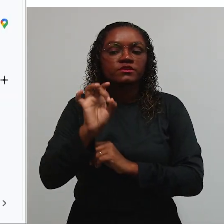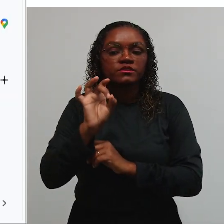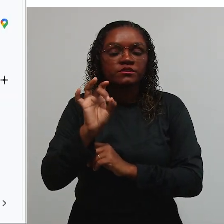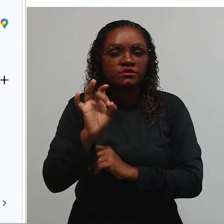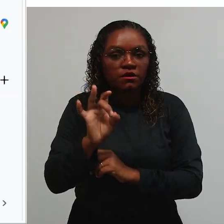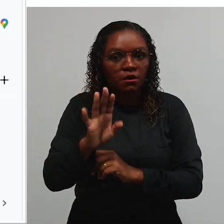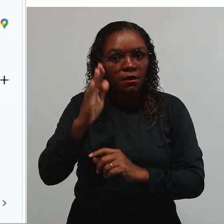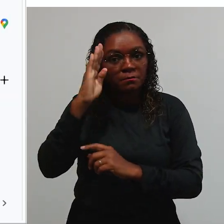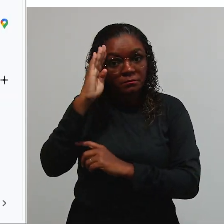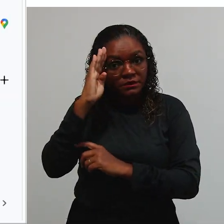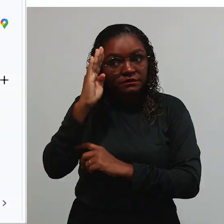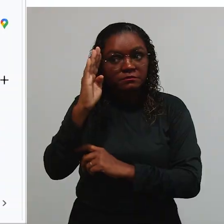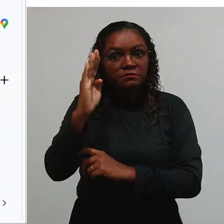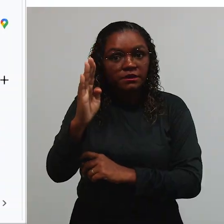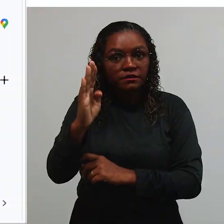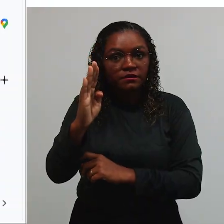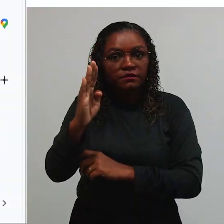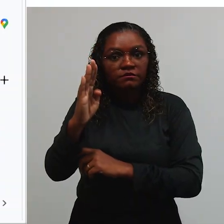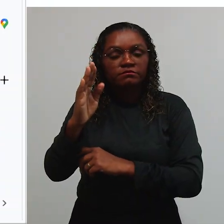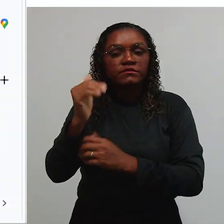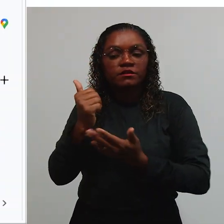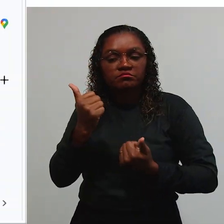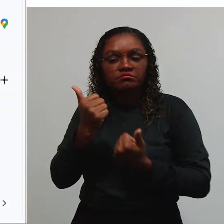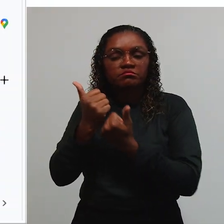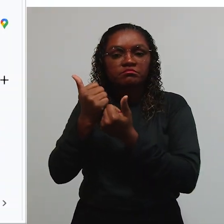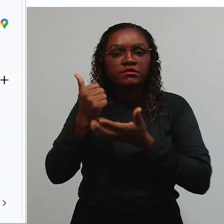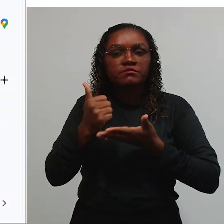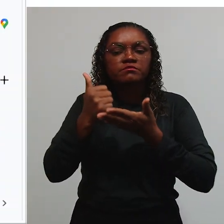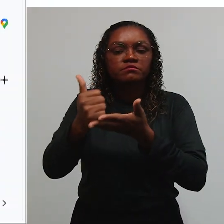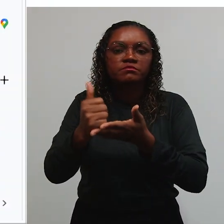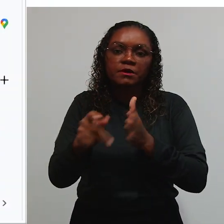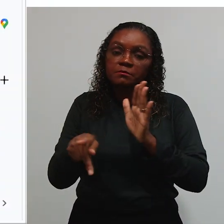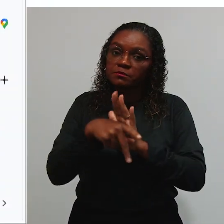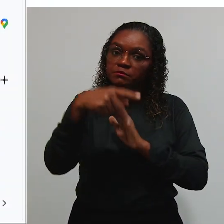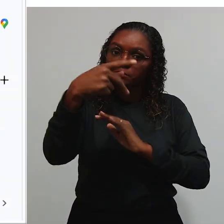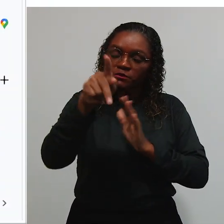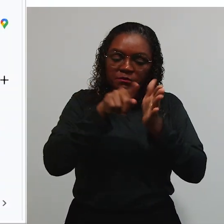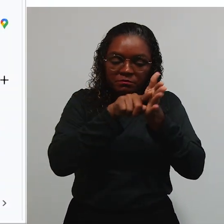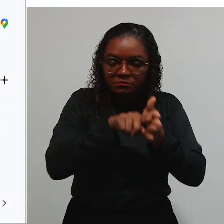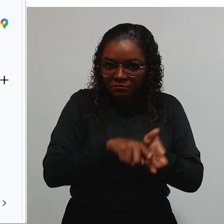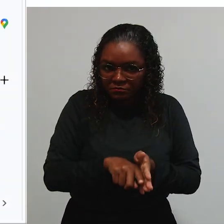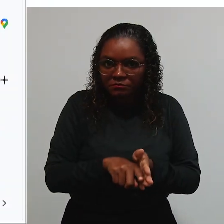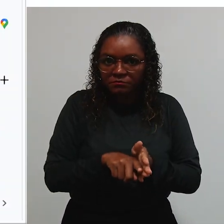exalta as principais contribuições da sua pesquisa, do seu trabalho,